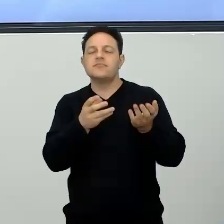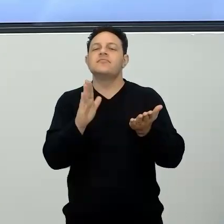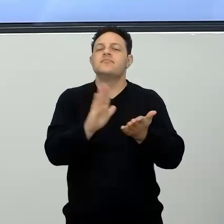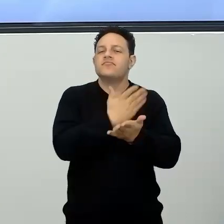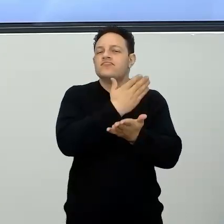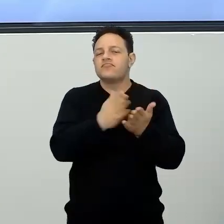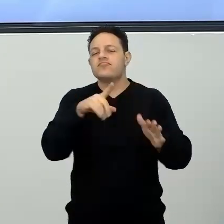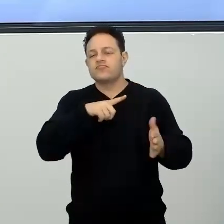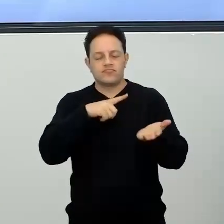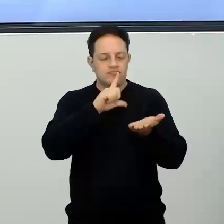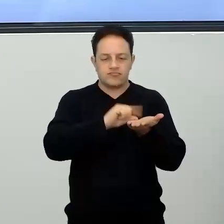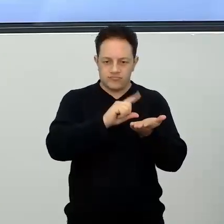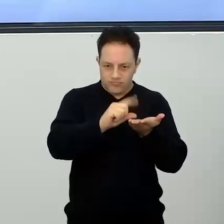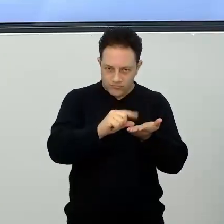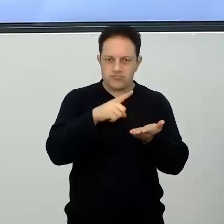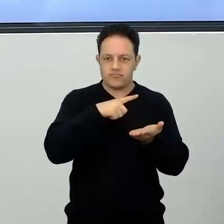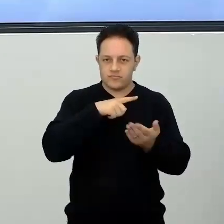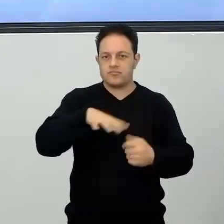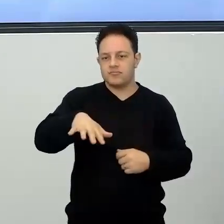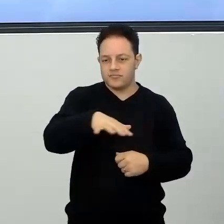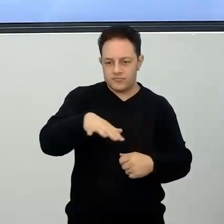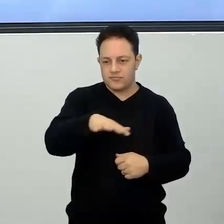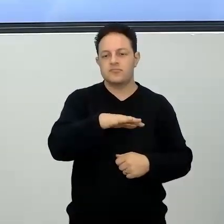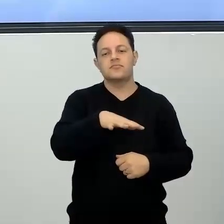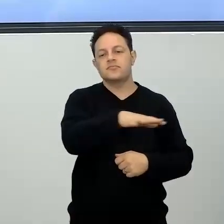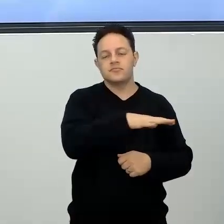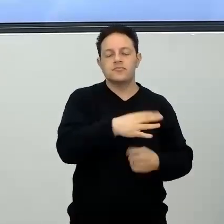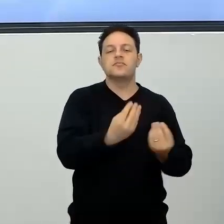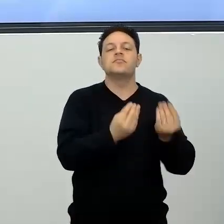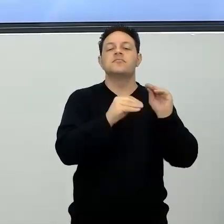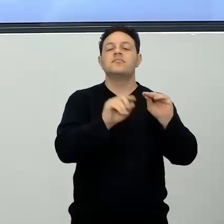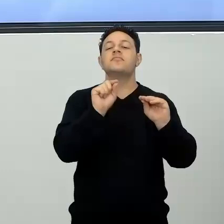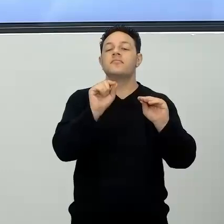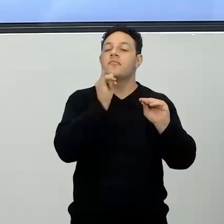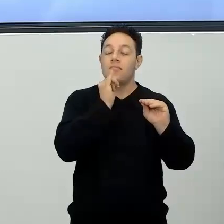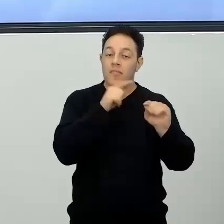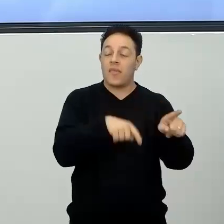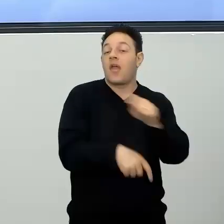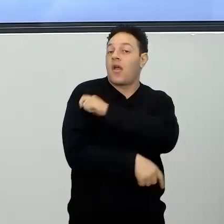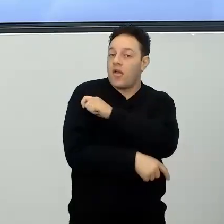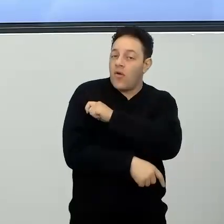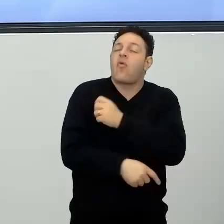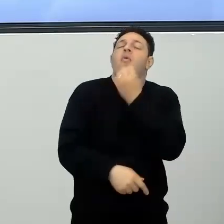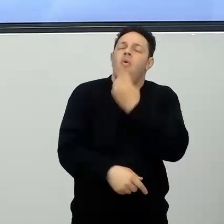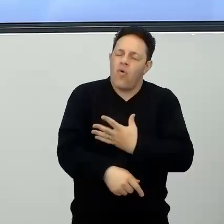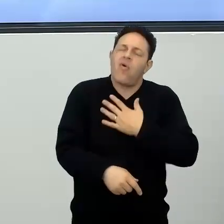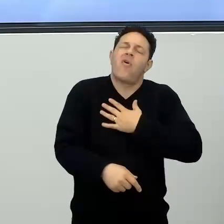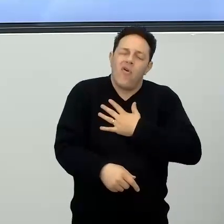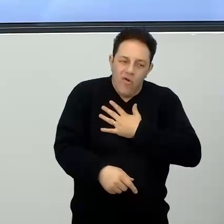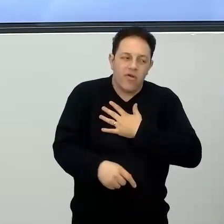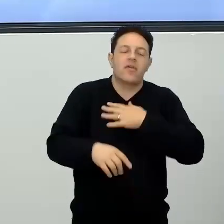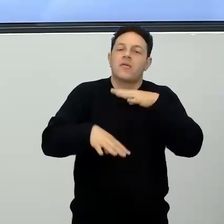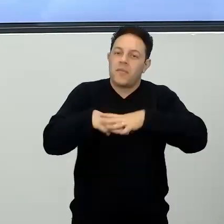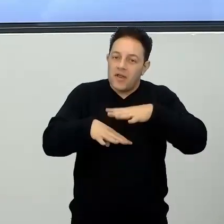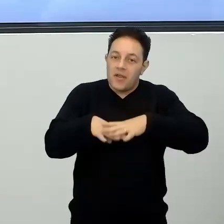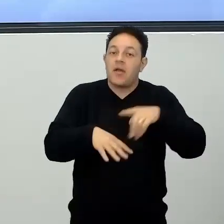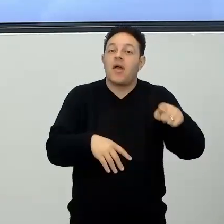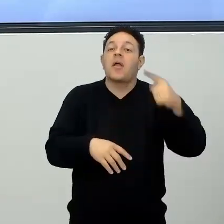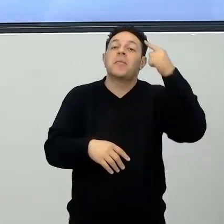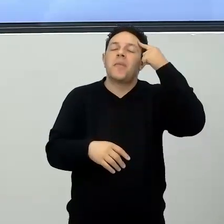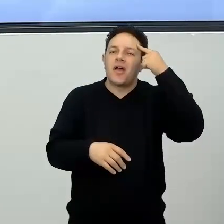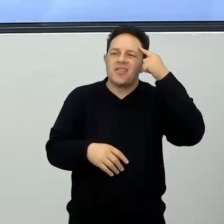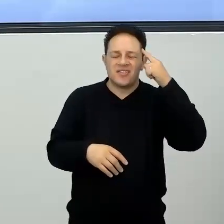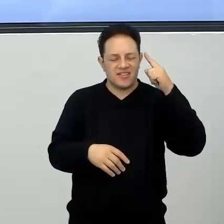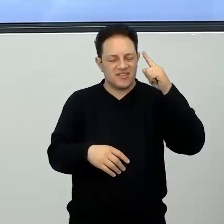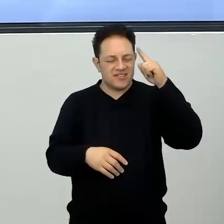publicados dentro dessas áreas, que o aluno, na verdade, ele gosta, ele passa a achar que é difícil